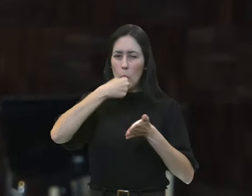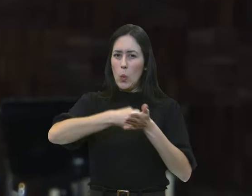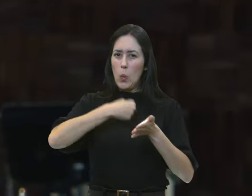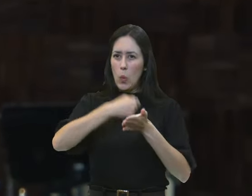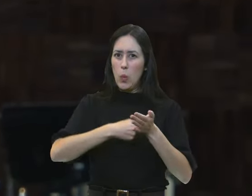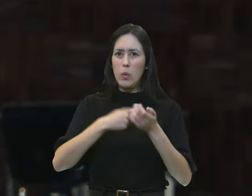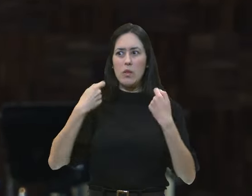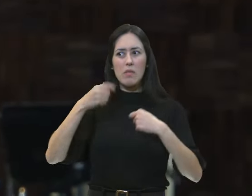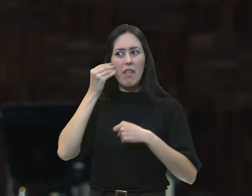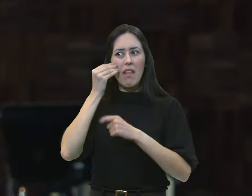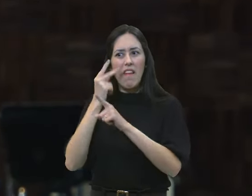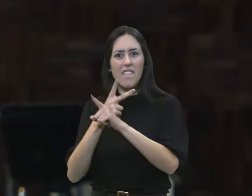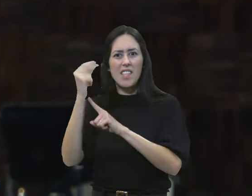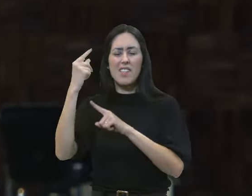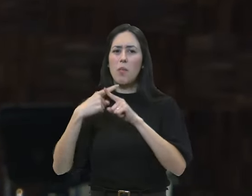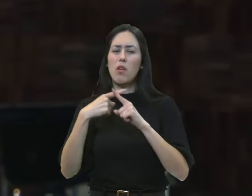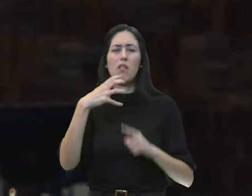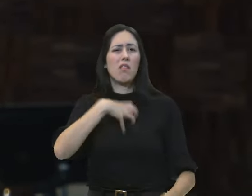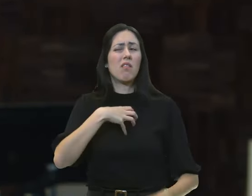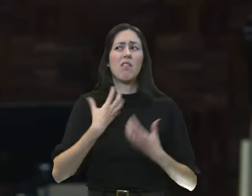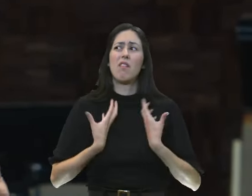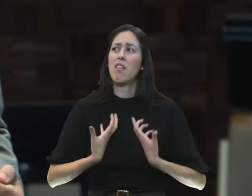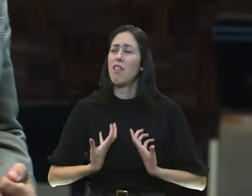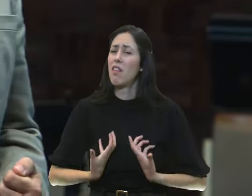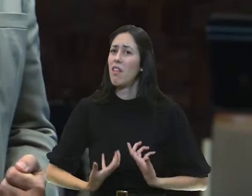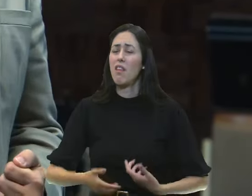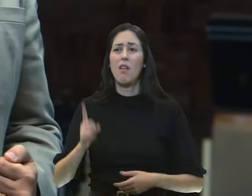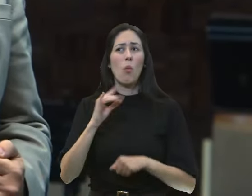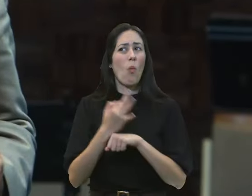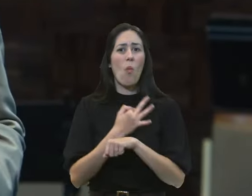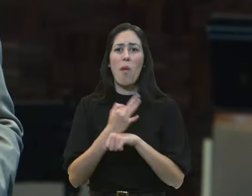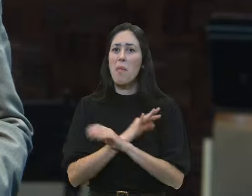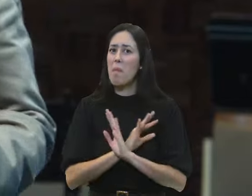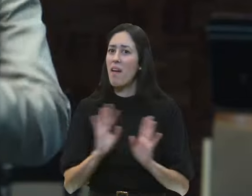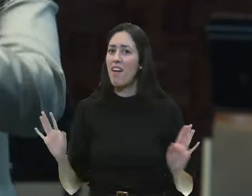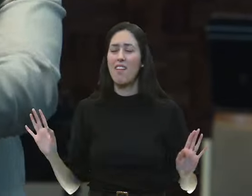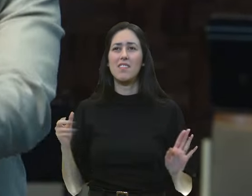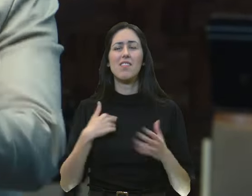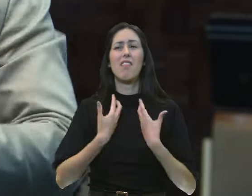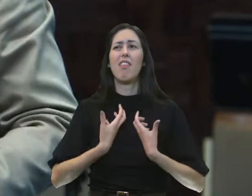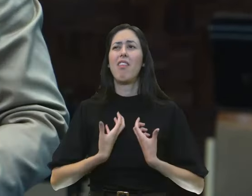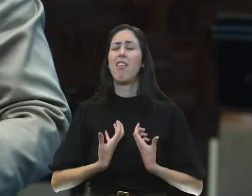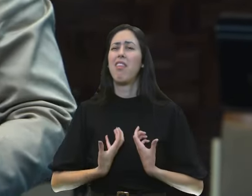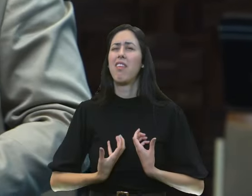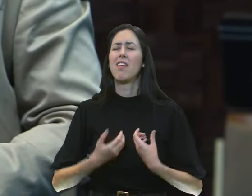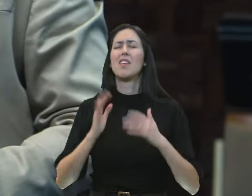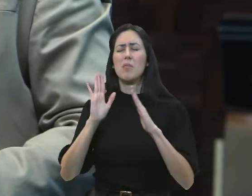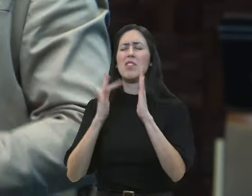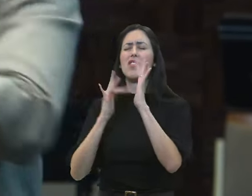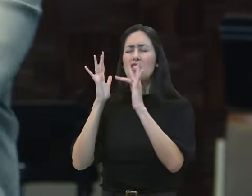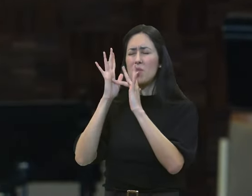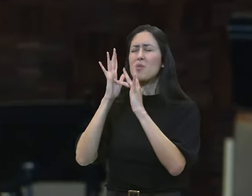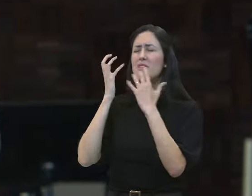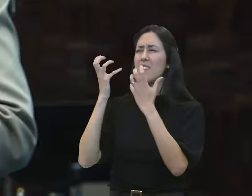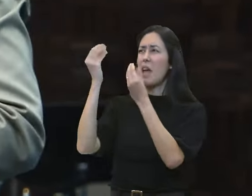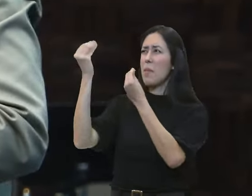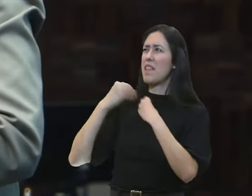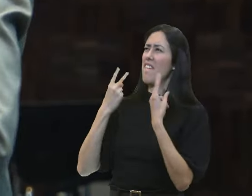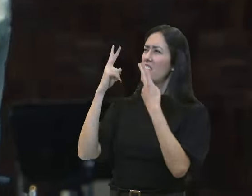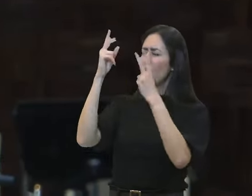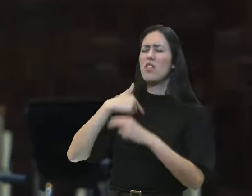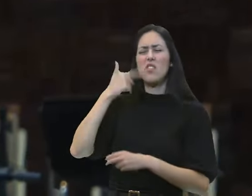de vencer o desânimo, de vencer o cansaço, de dizer: Jesus tem uma vitória para mim, eu vou chegar no